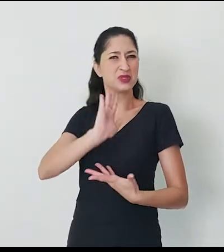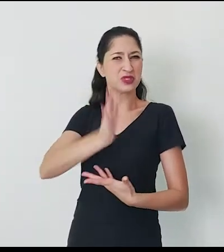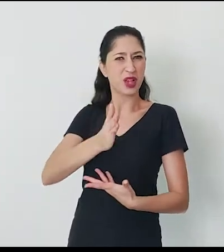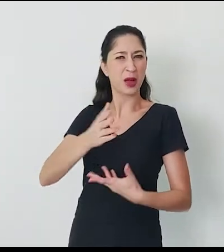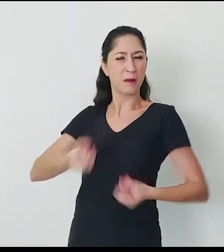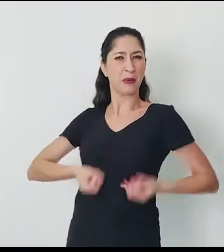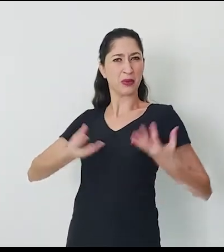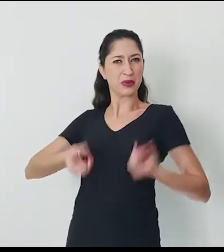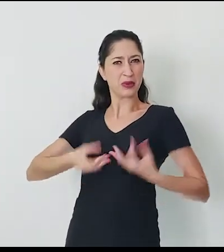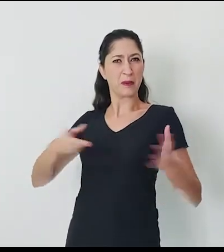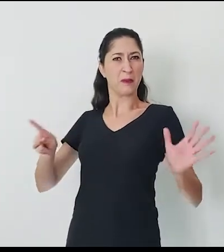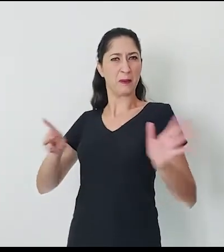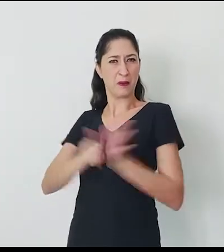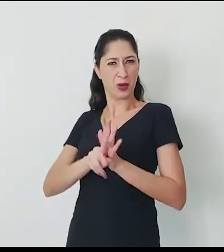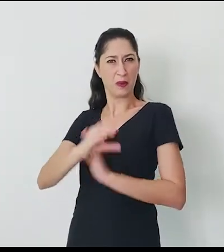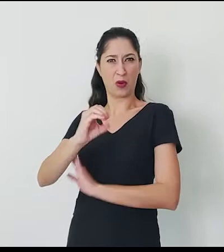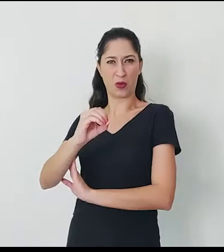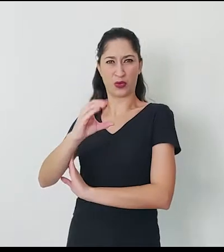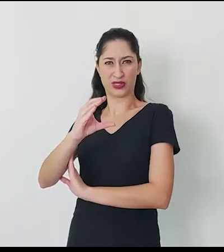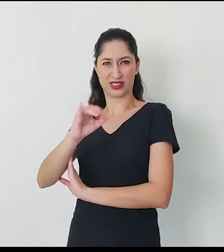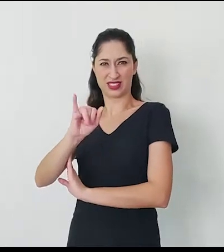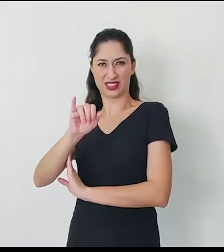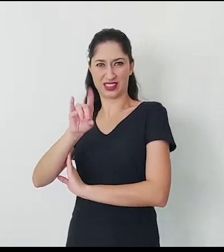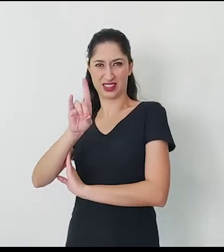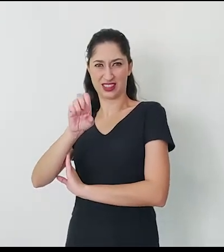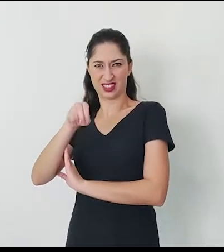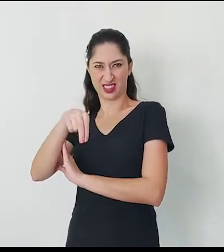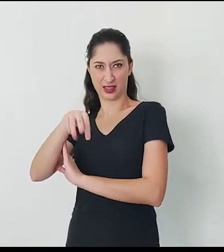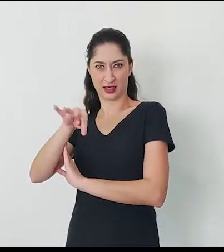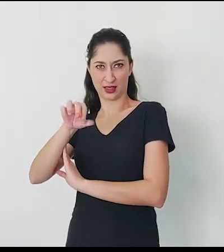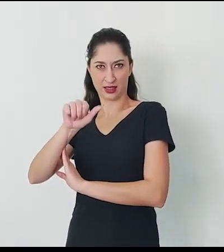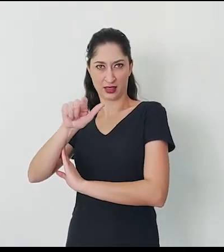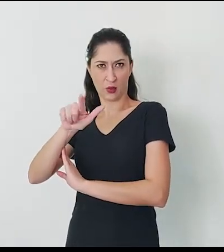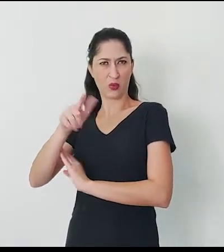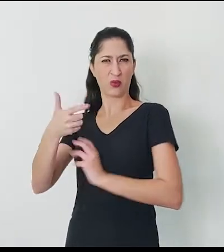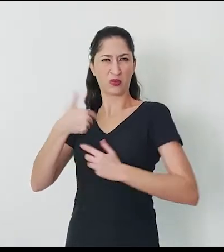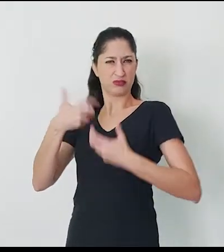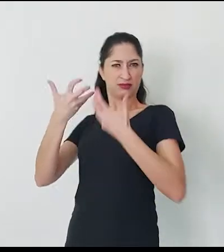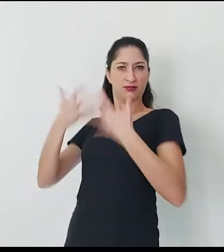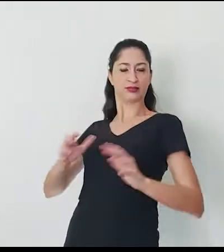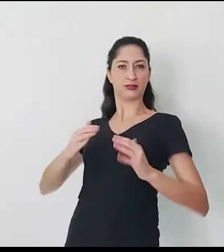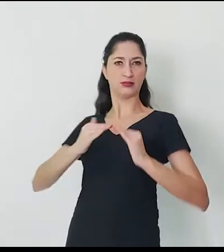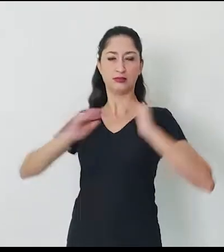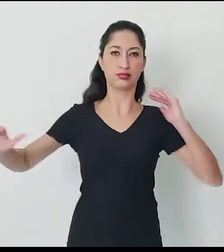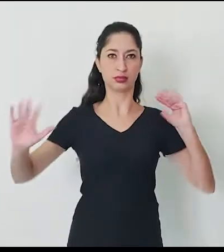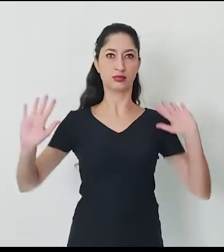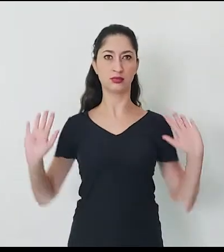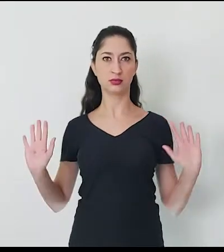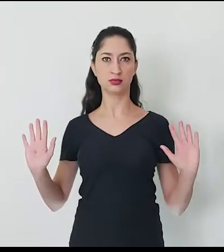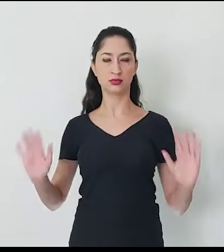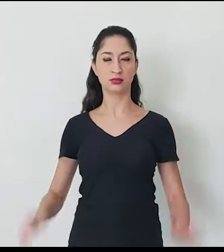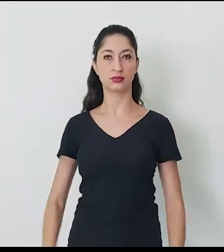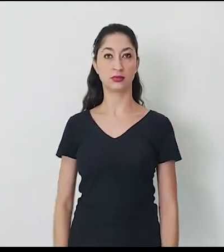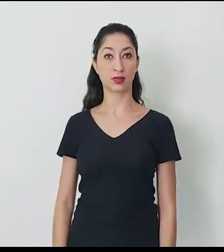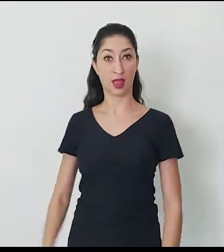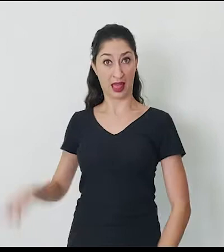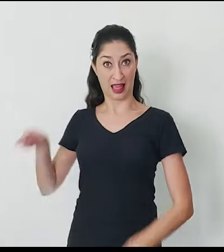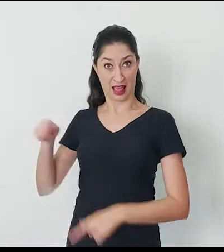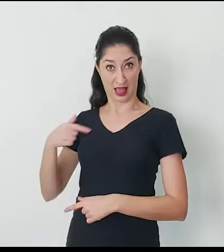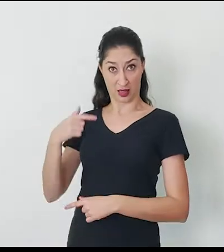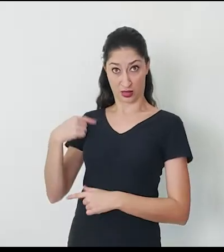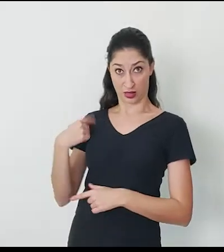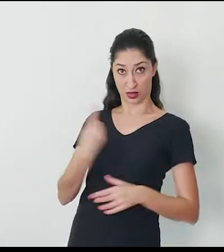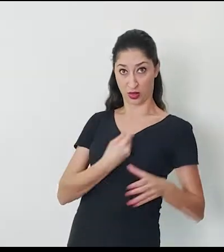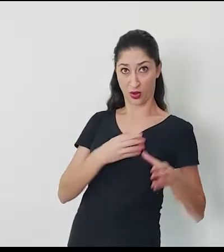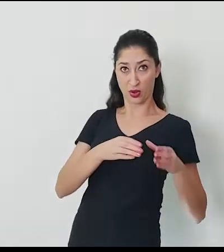sobre a poesia. As afrolíricas têm essa frase, né, de griotes da diáspora. E na África tem